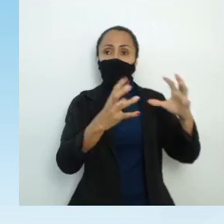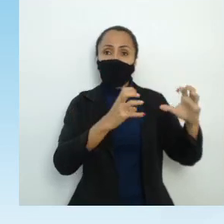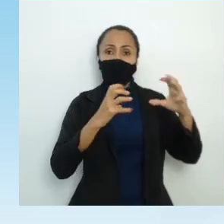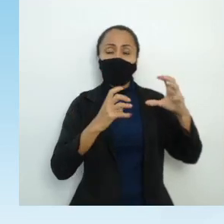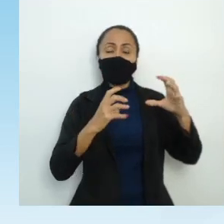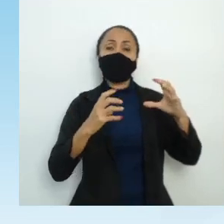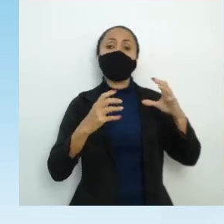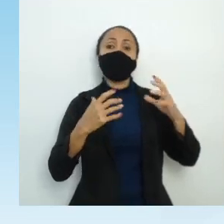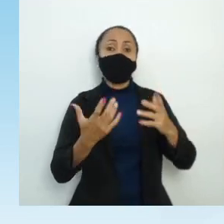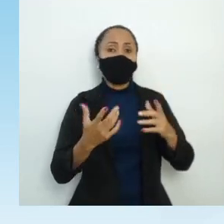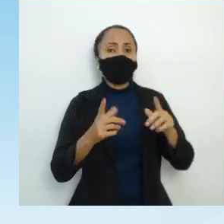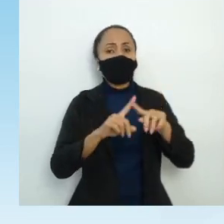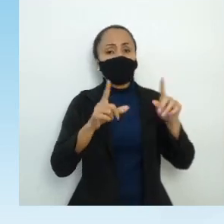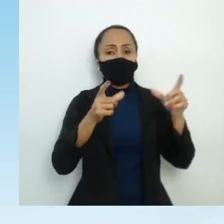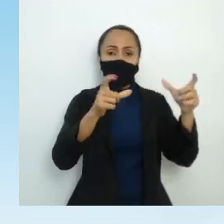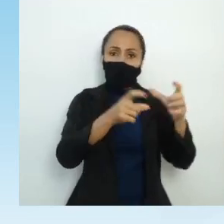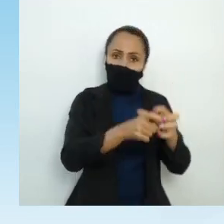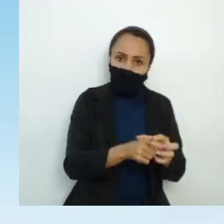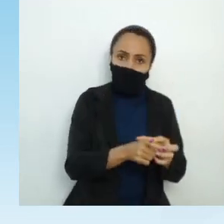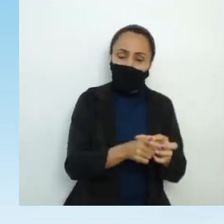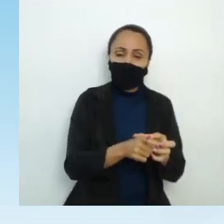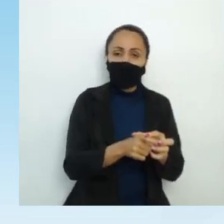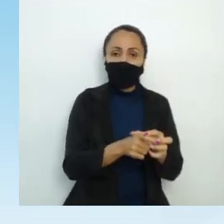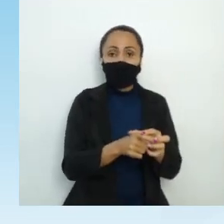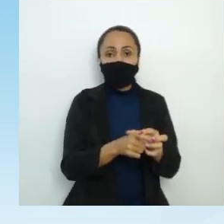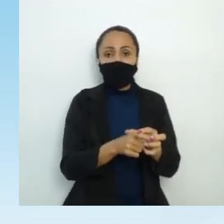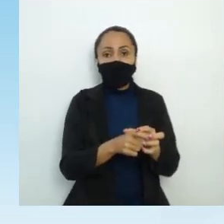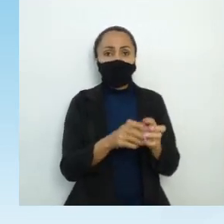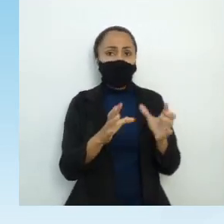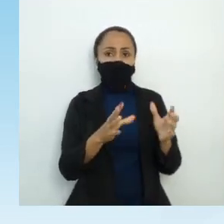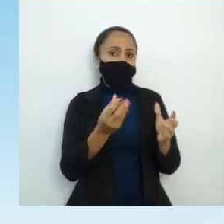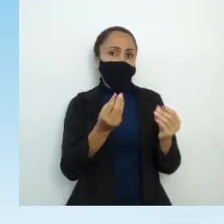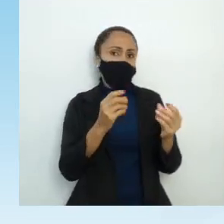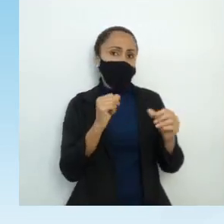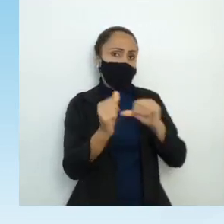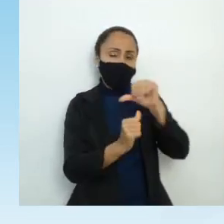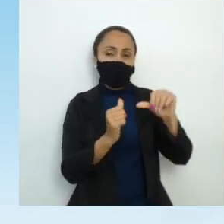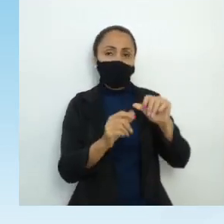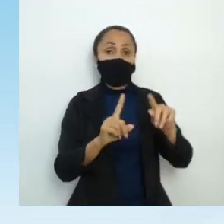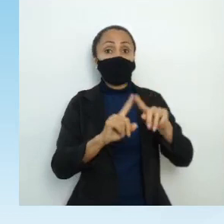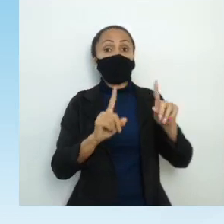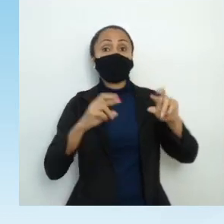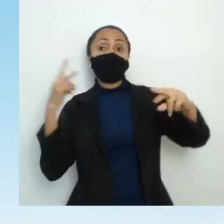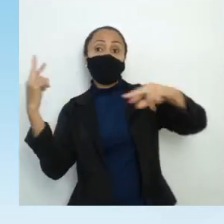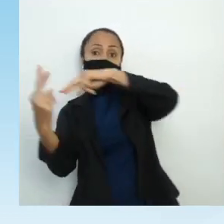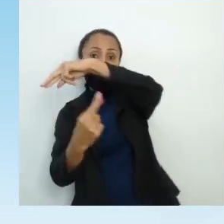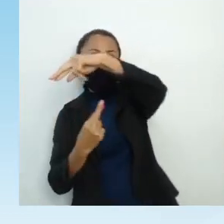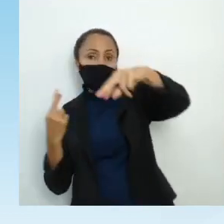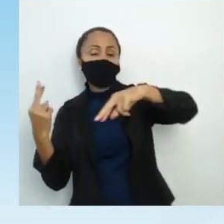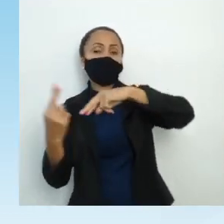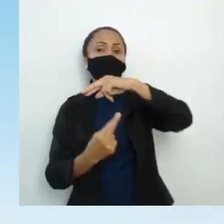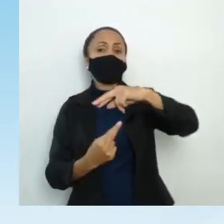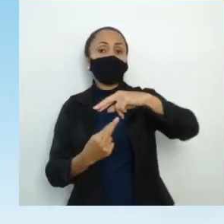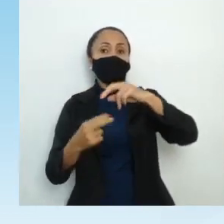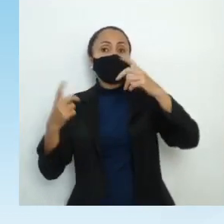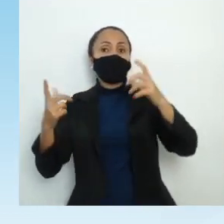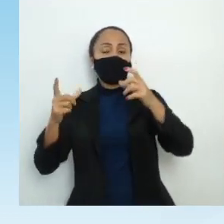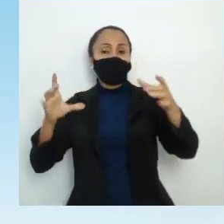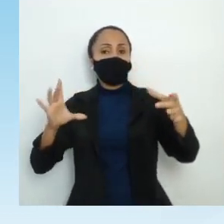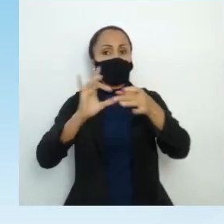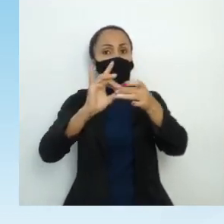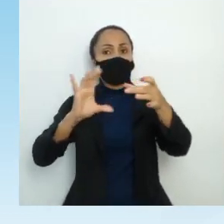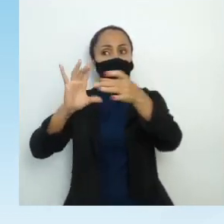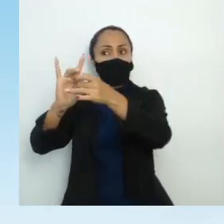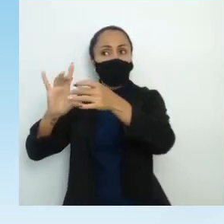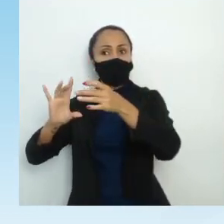né, pequenininha, né? Não seria tantas mudanças sociais. Mas quando a gente fala em revolução, então a gente está falando de conjunturas que